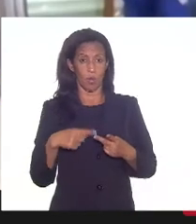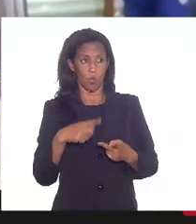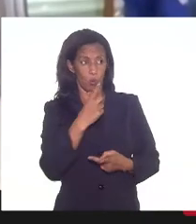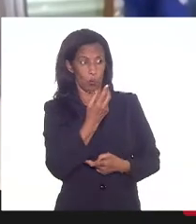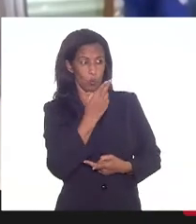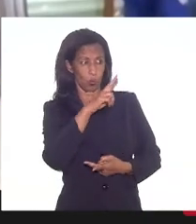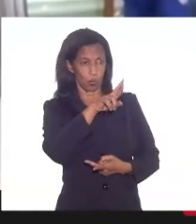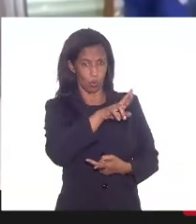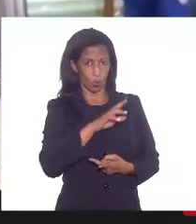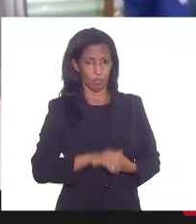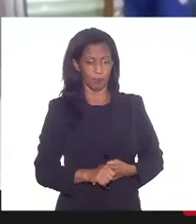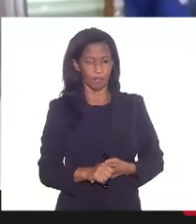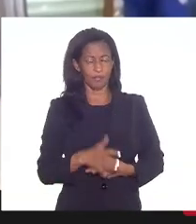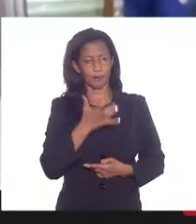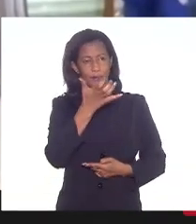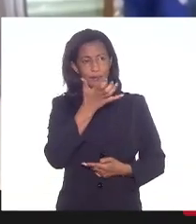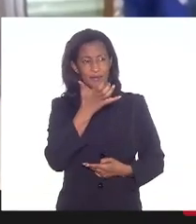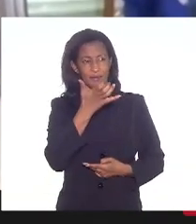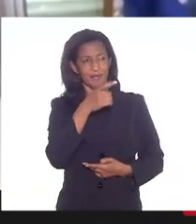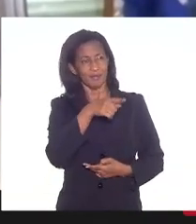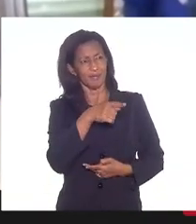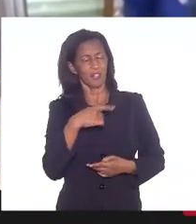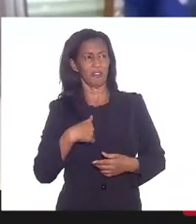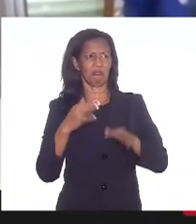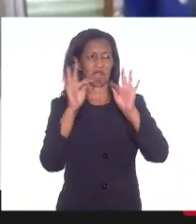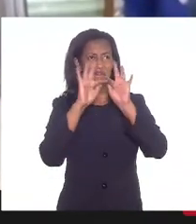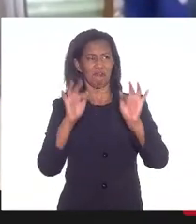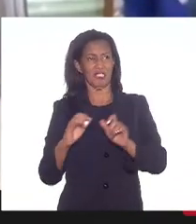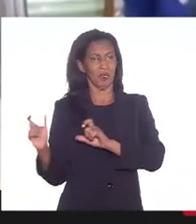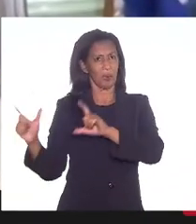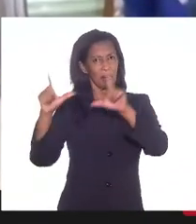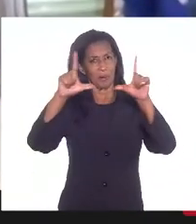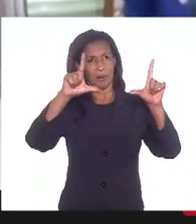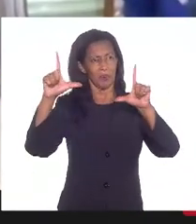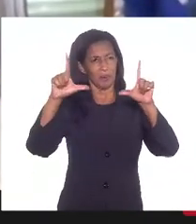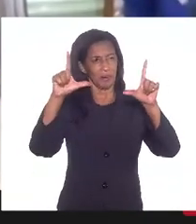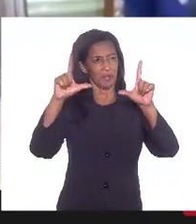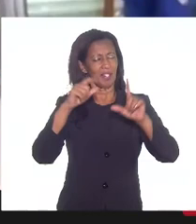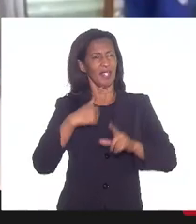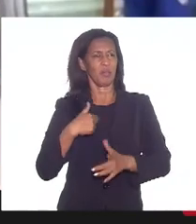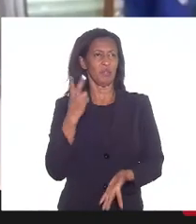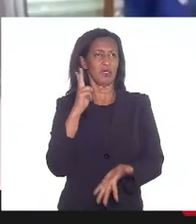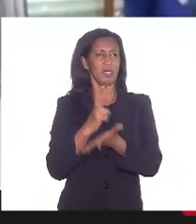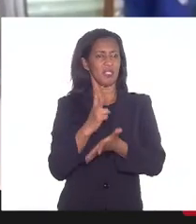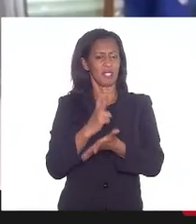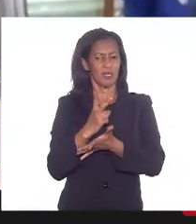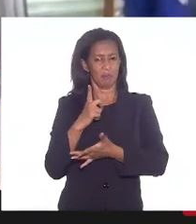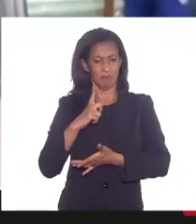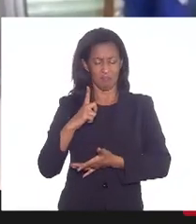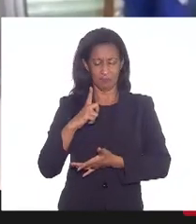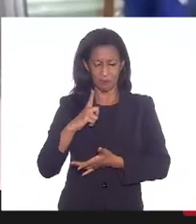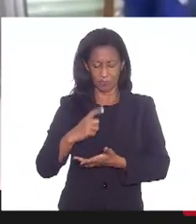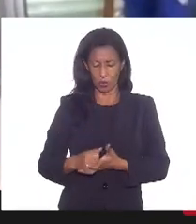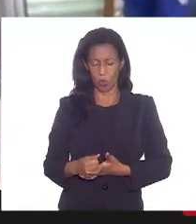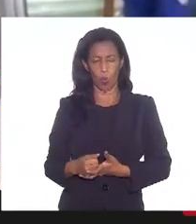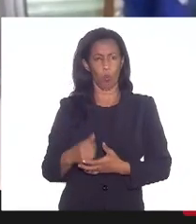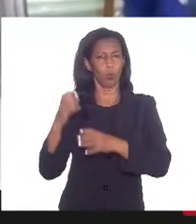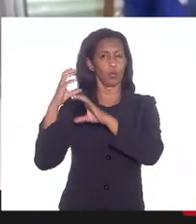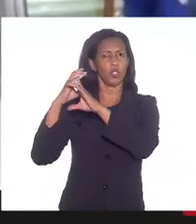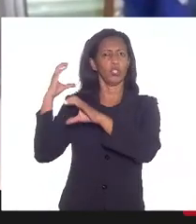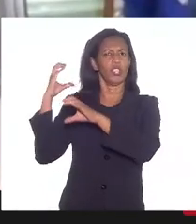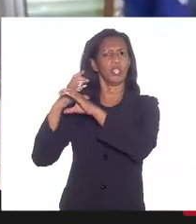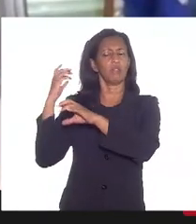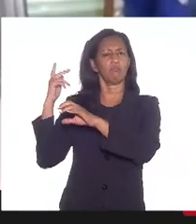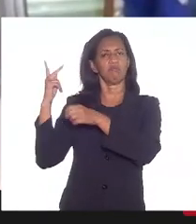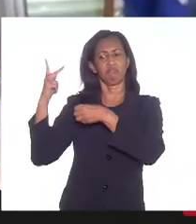parabenizar a apresentação dela, fico muito feliz. Eu tenho sempre, durante o período que atuei, sempre como engenheiro da área de petróleo,